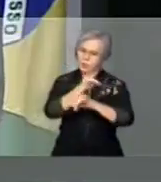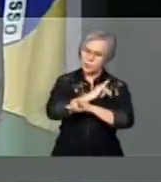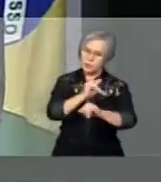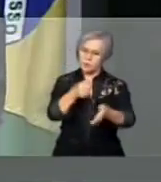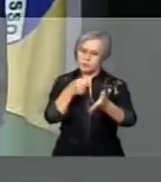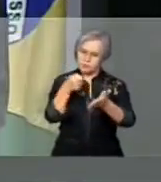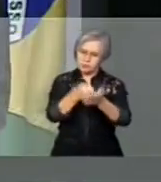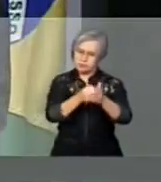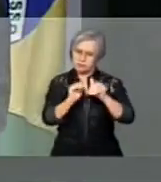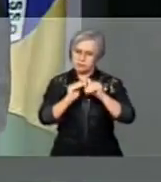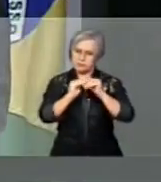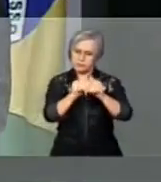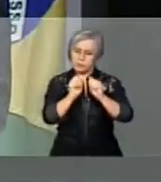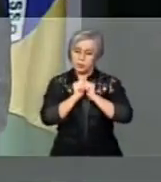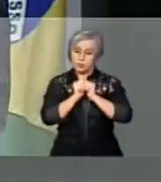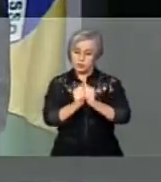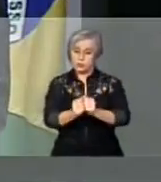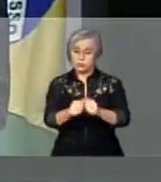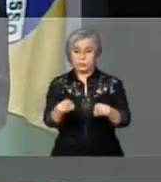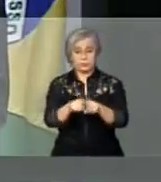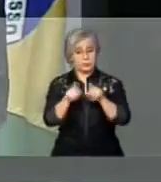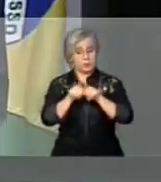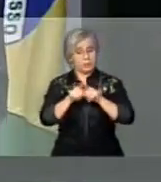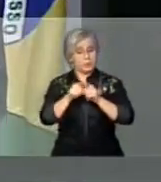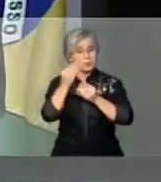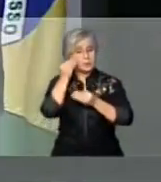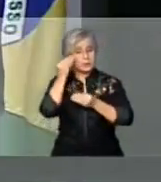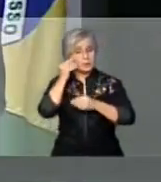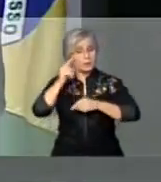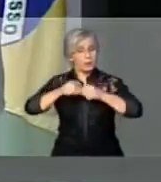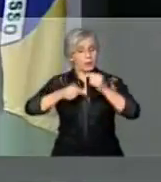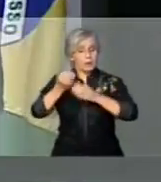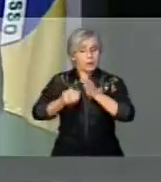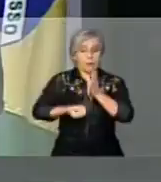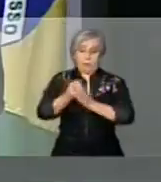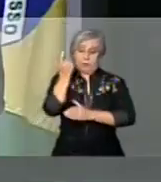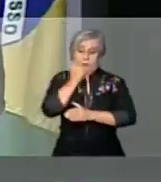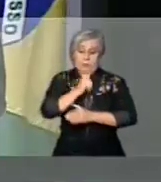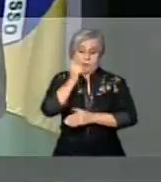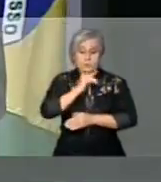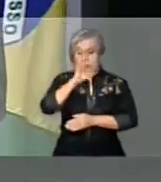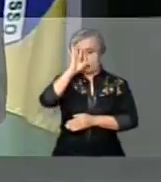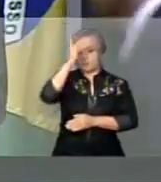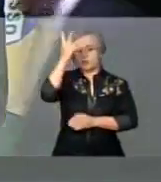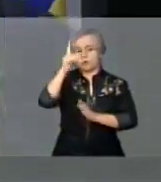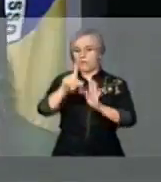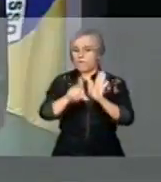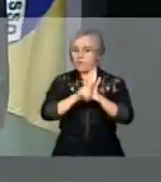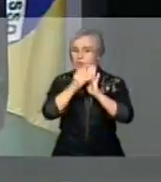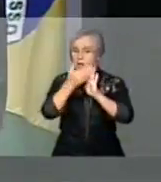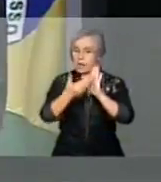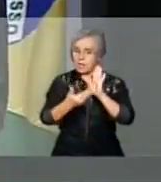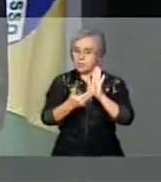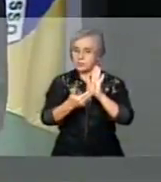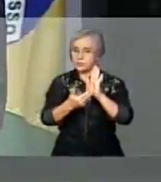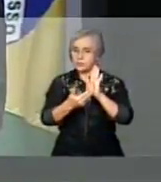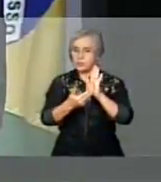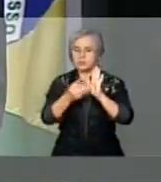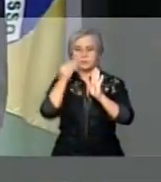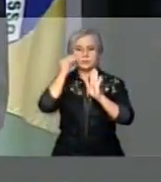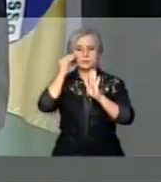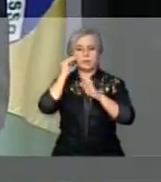acompanhar, mas principalmente produzir medidas legislativas capazes de não só amenizar